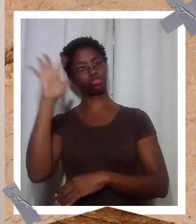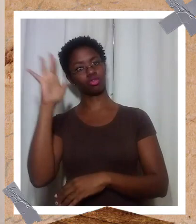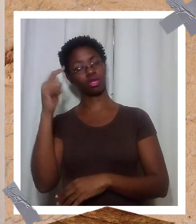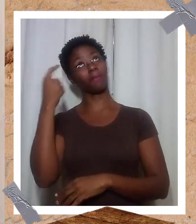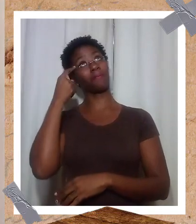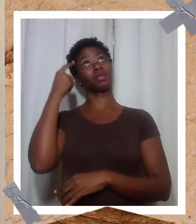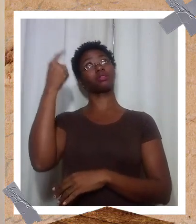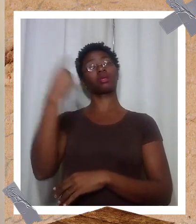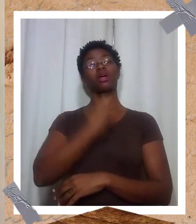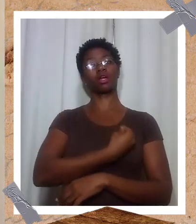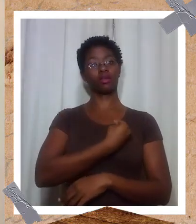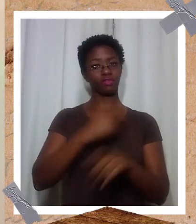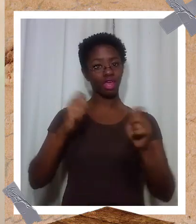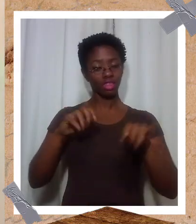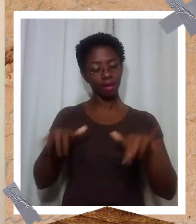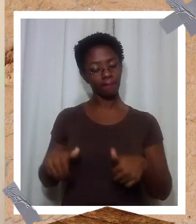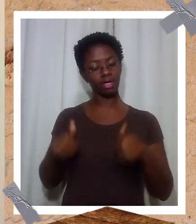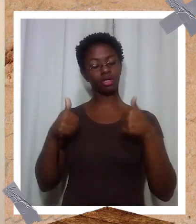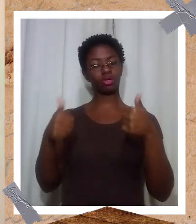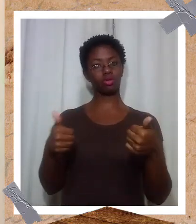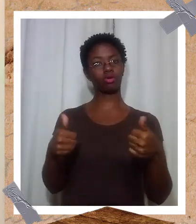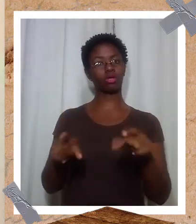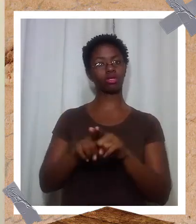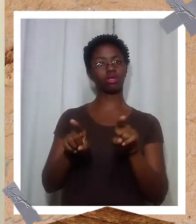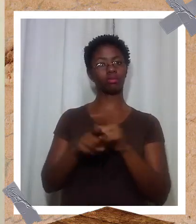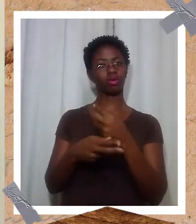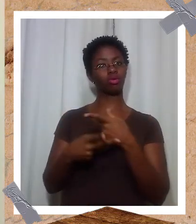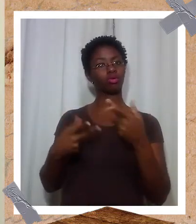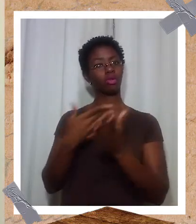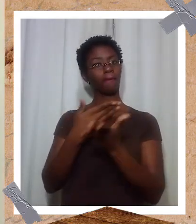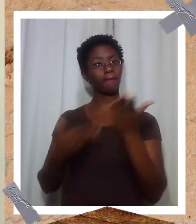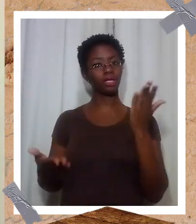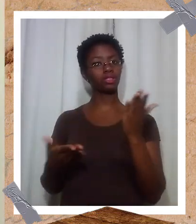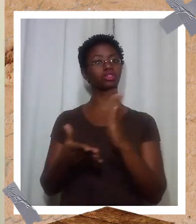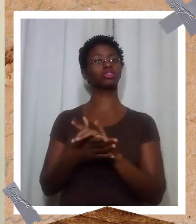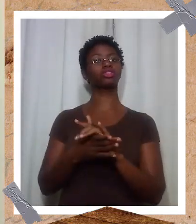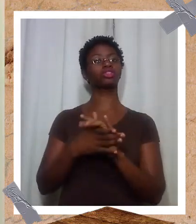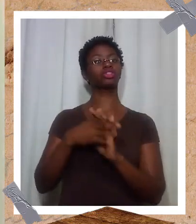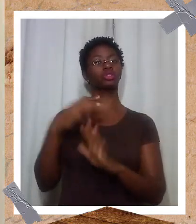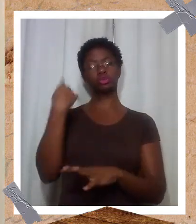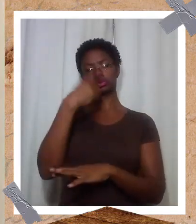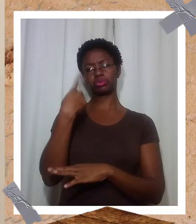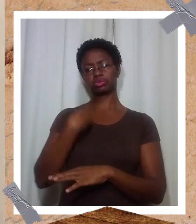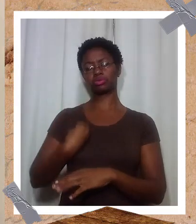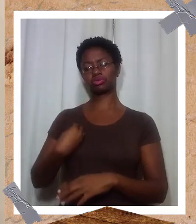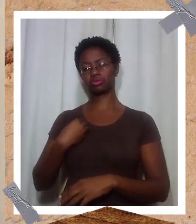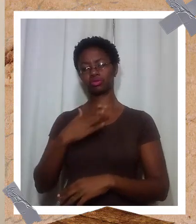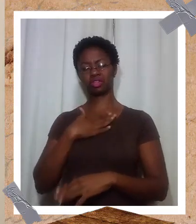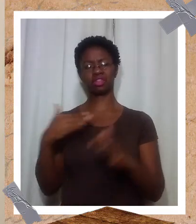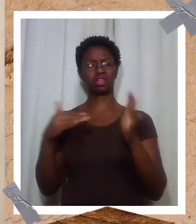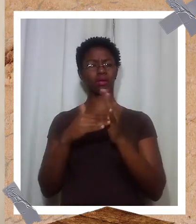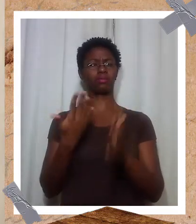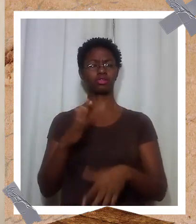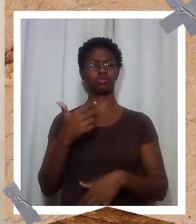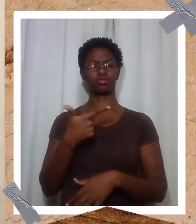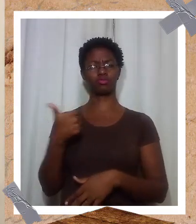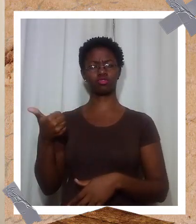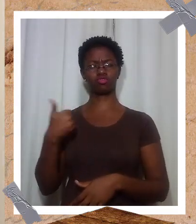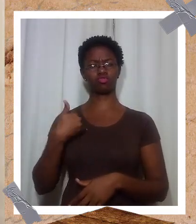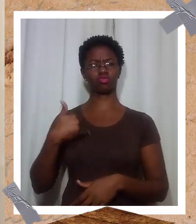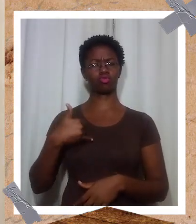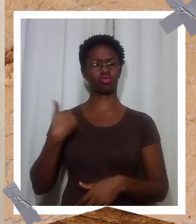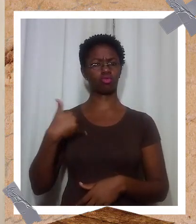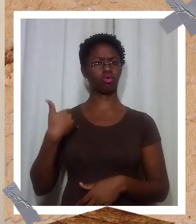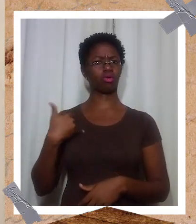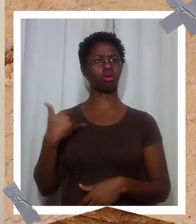melhor. E que algo... Porque eu perdi, durante muito tempo da minha vida, até meus 21 anos, eu